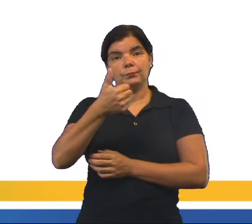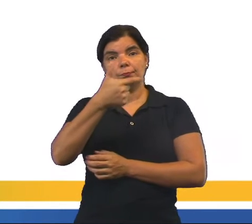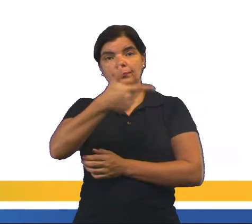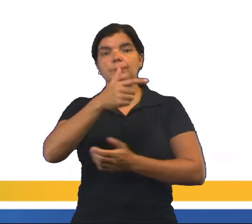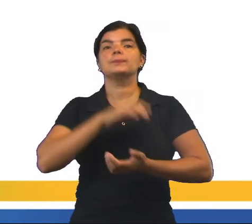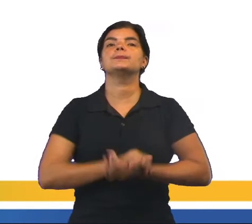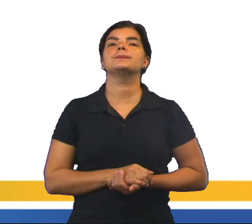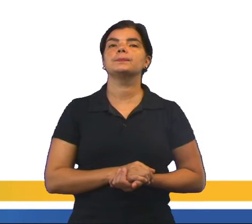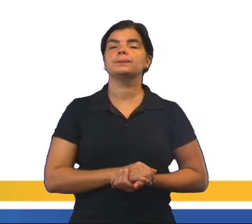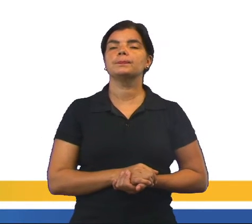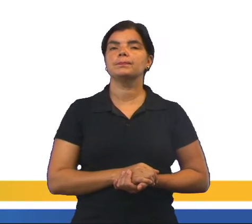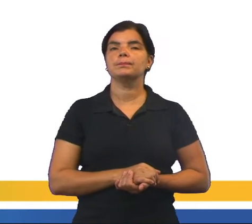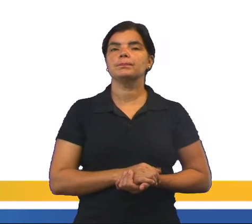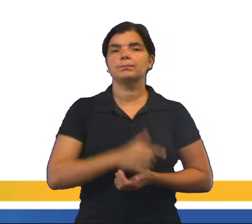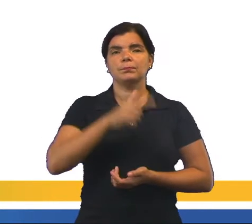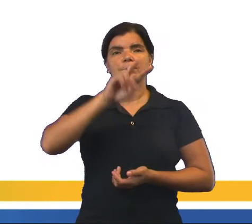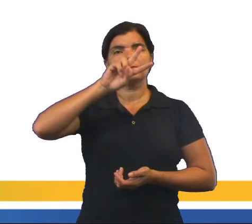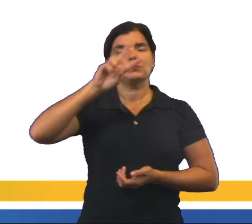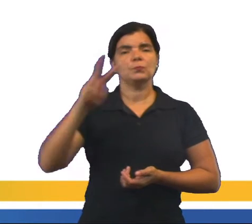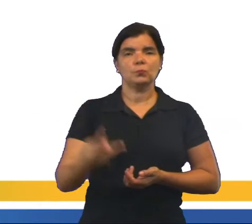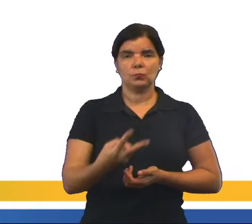2012,